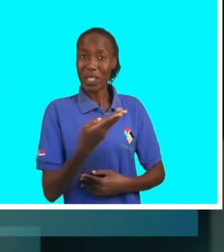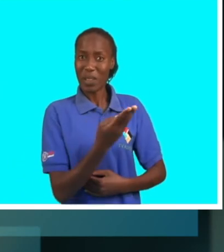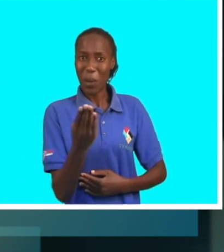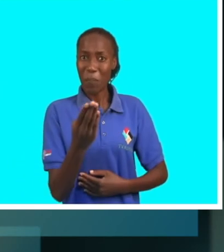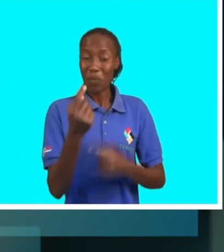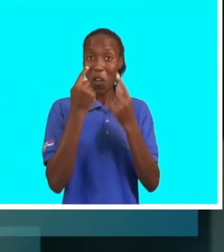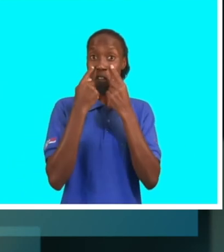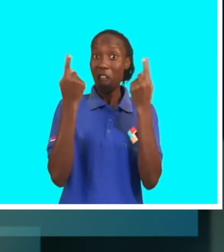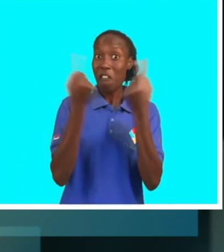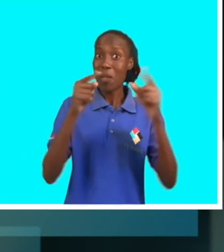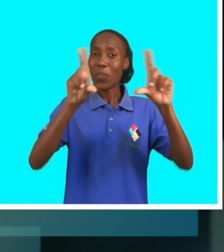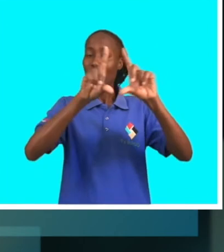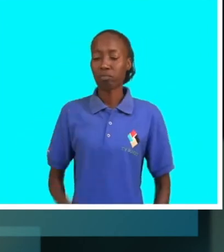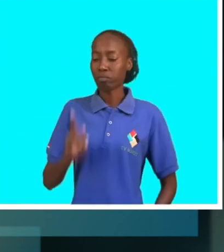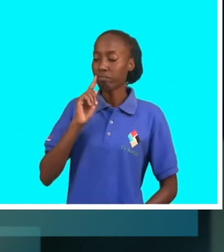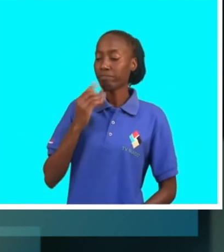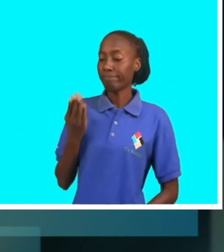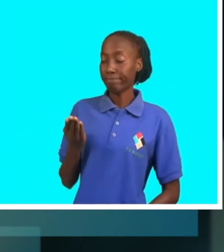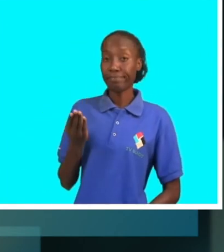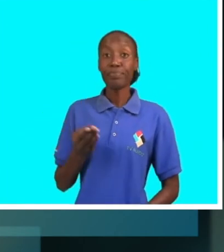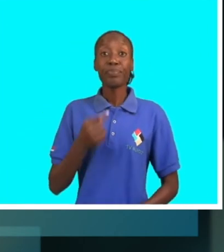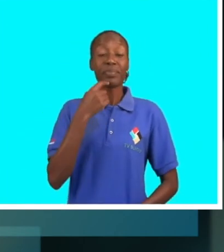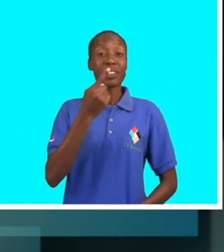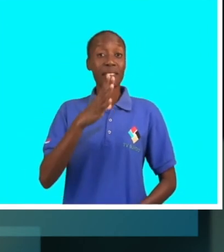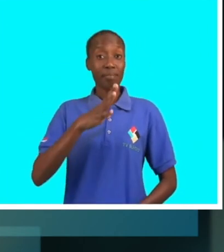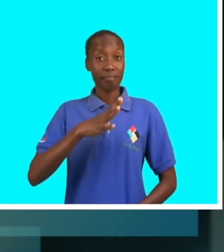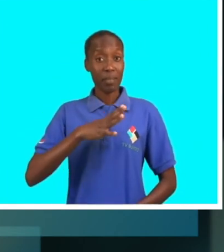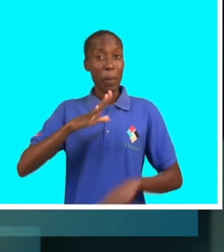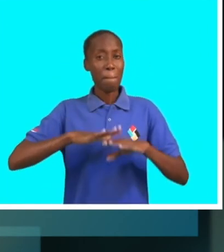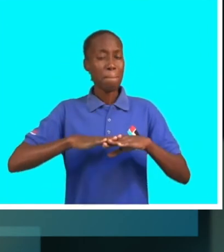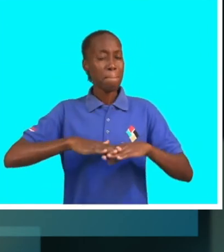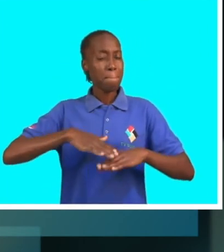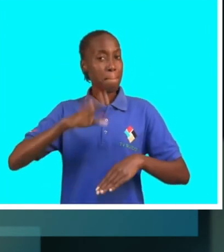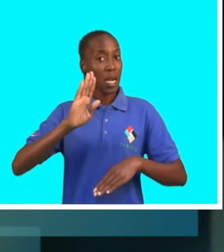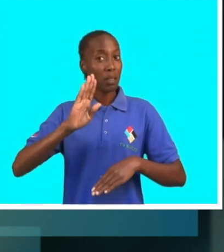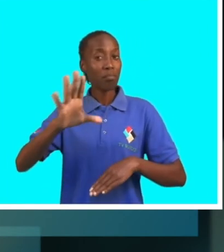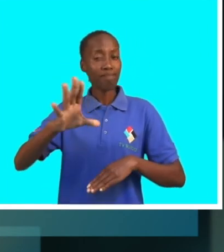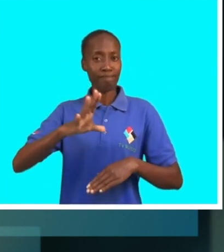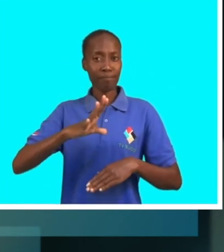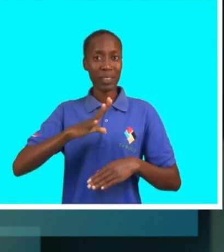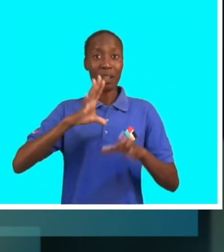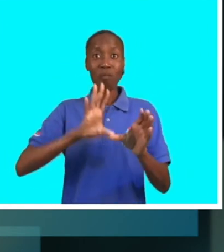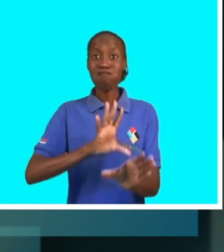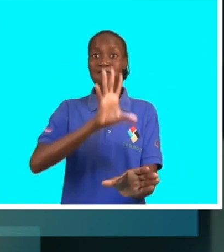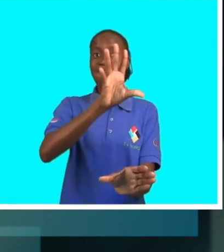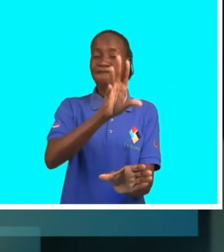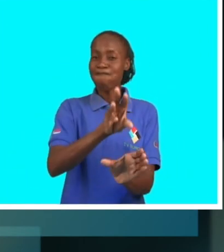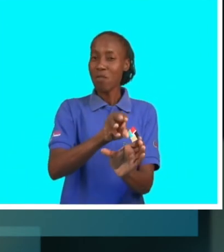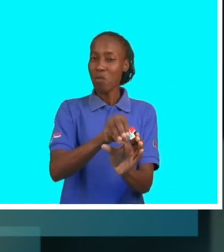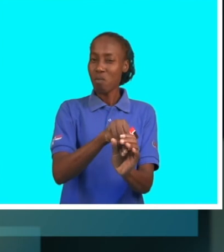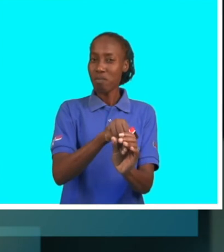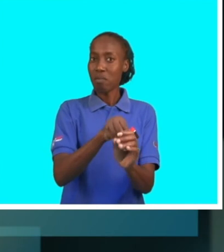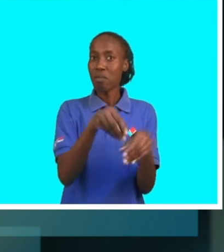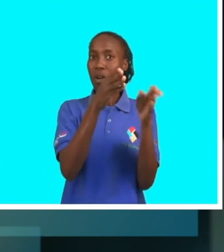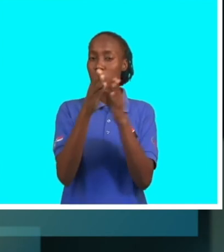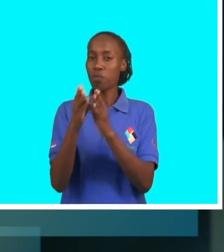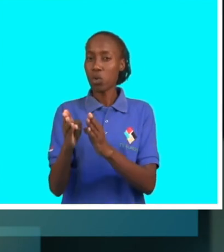situação, olhando no nosso tema? Quando se diz o maior envolvimento das pessoas com